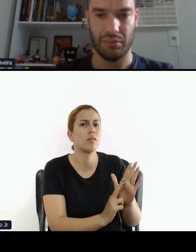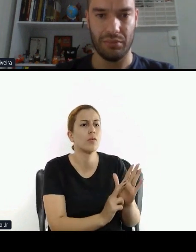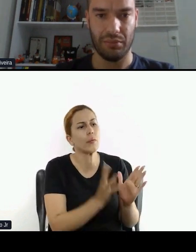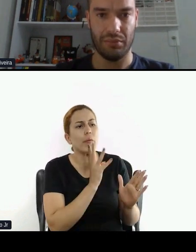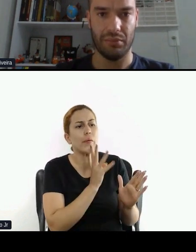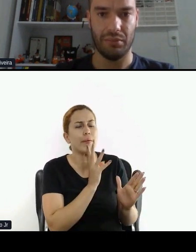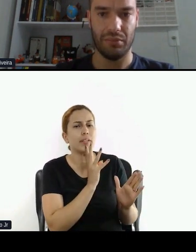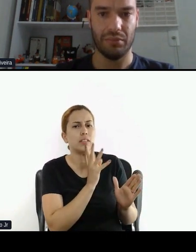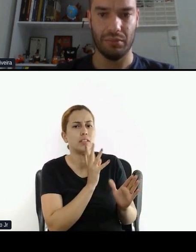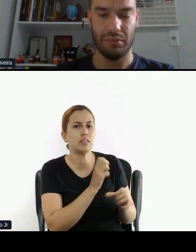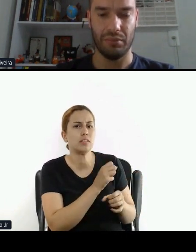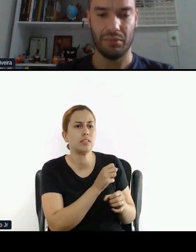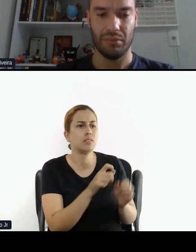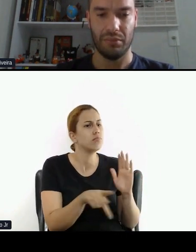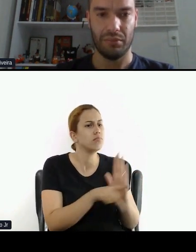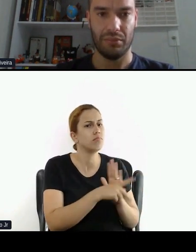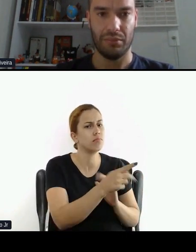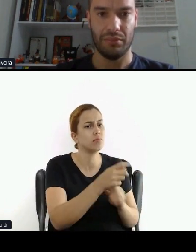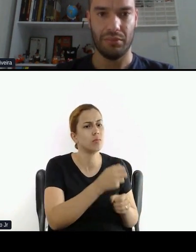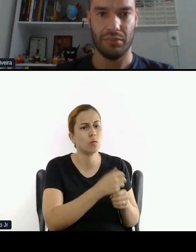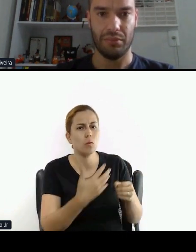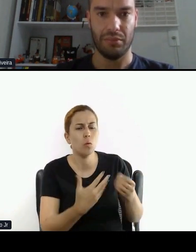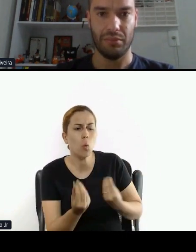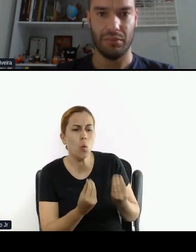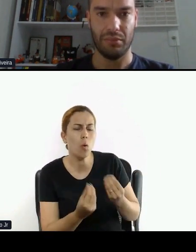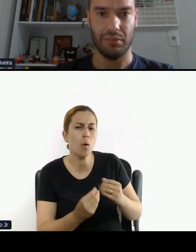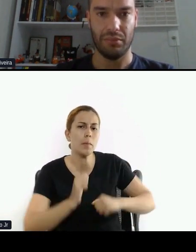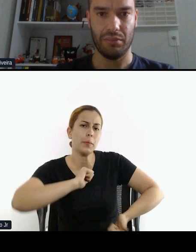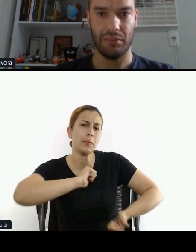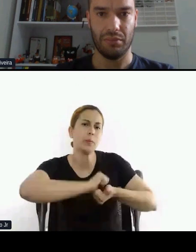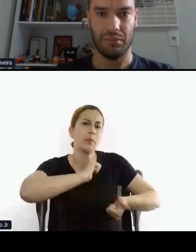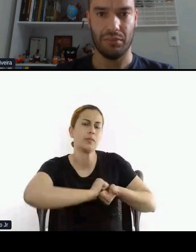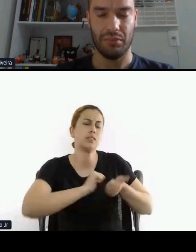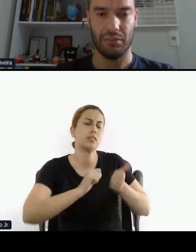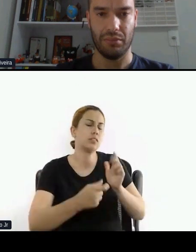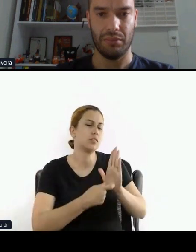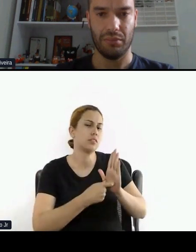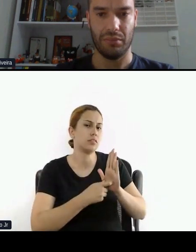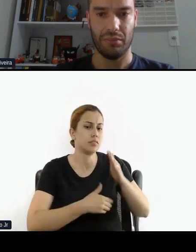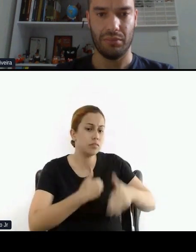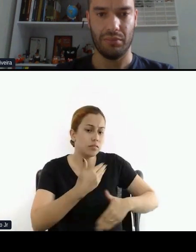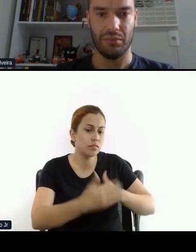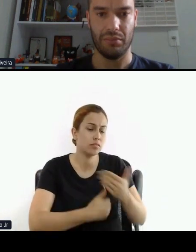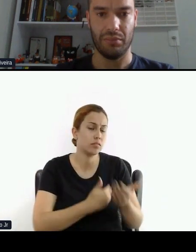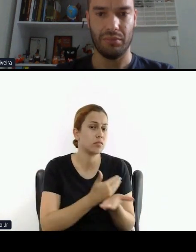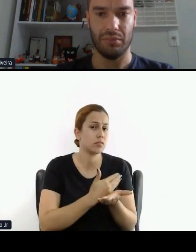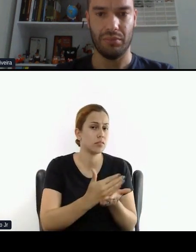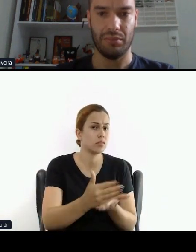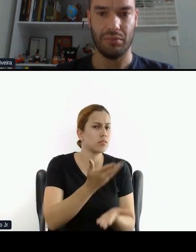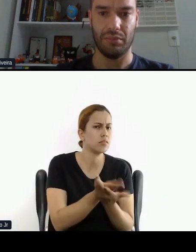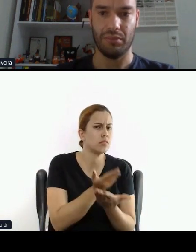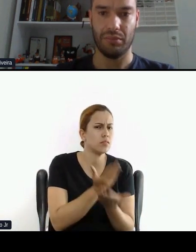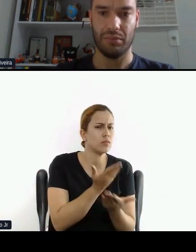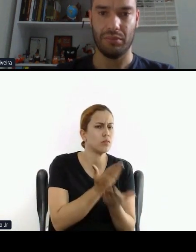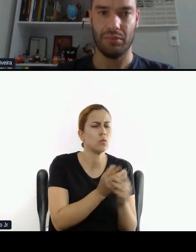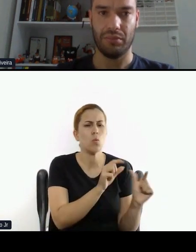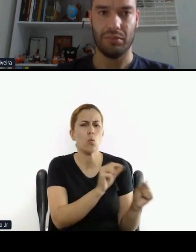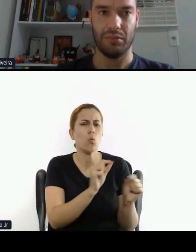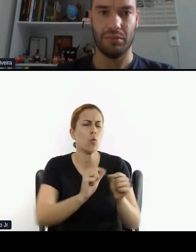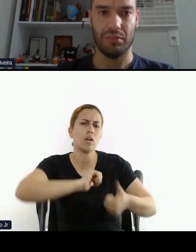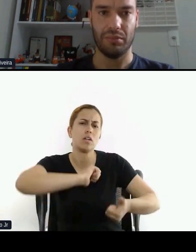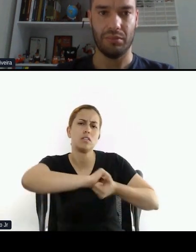é qualidade de software, e nesse meio do tempo, quando eu comecei a estudar e entender, né, o que é qualidade, eu comecei a entender